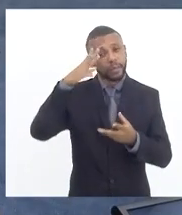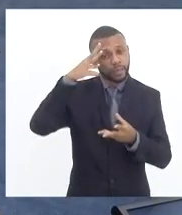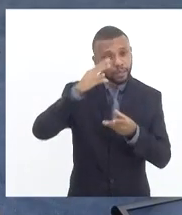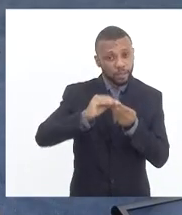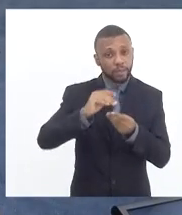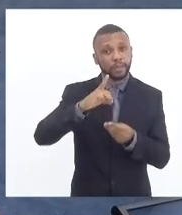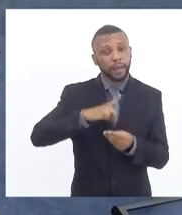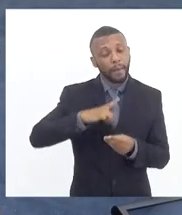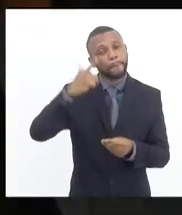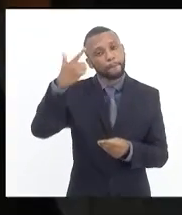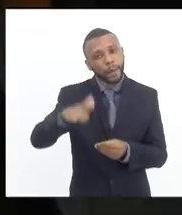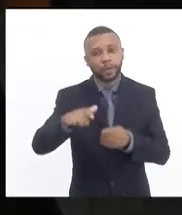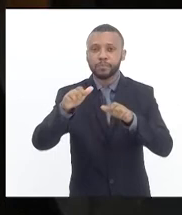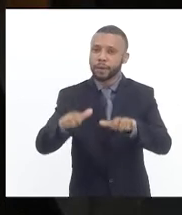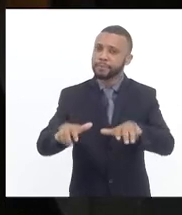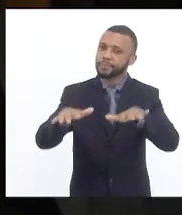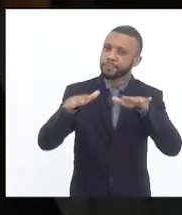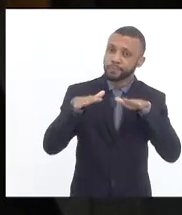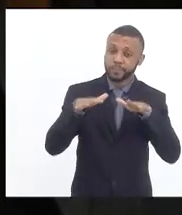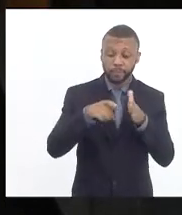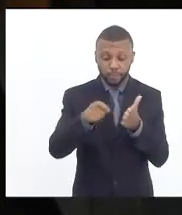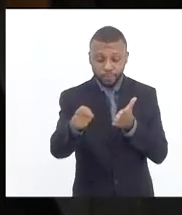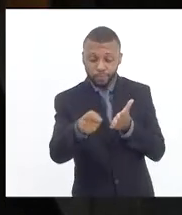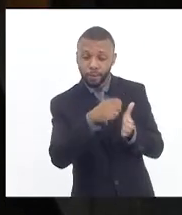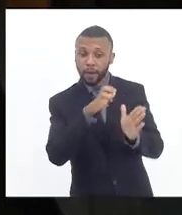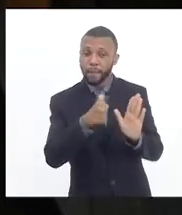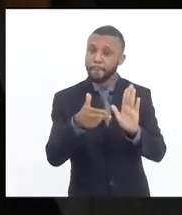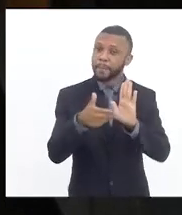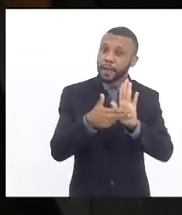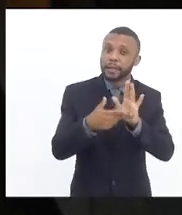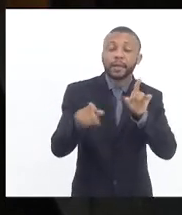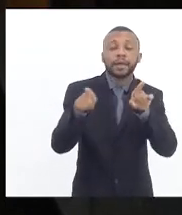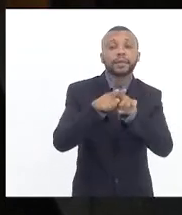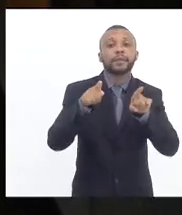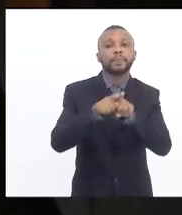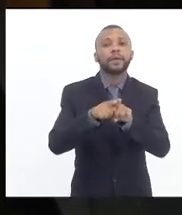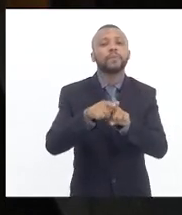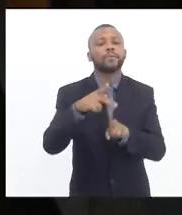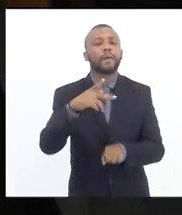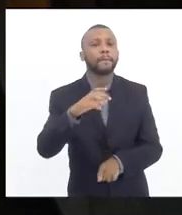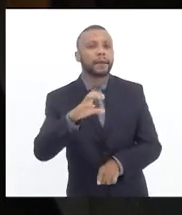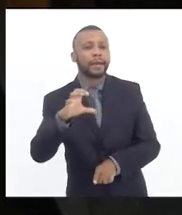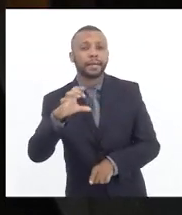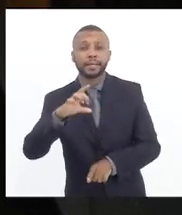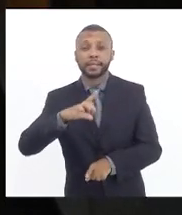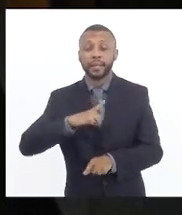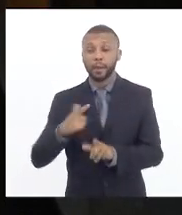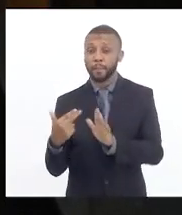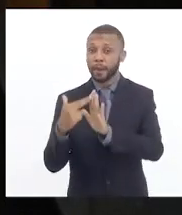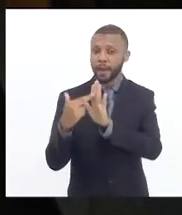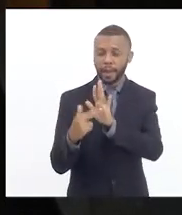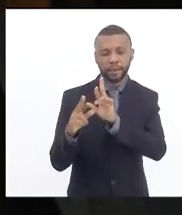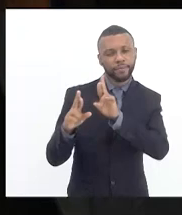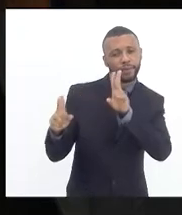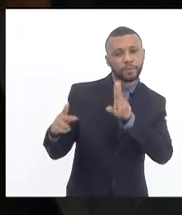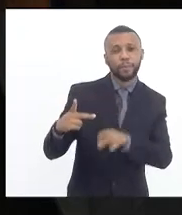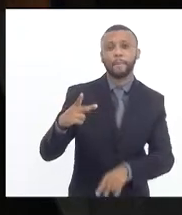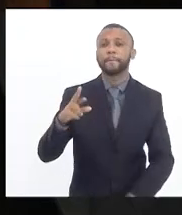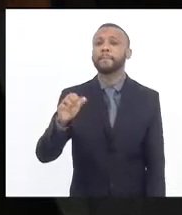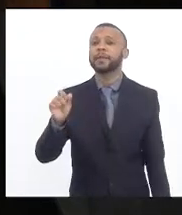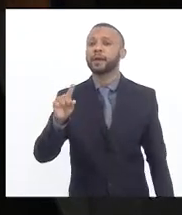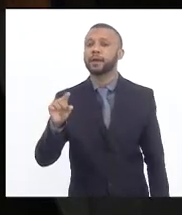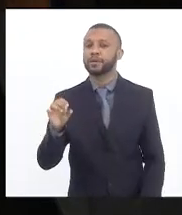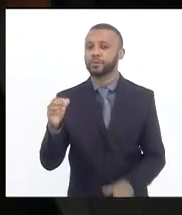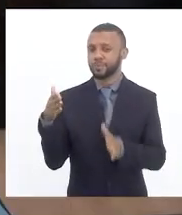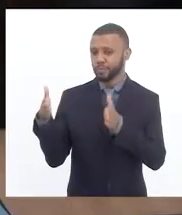rodada após o protocolo das emendas inclusivas e menos a APEC porque até que tem uma dinâmica diferente né tem o prazo diferente para plantação de